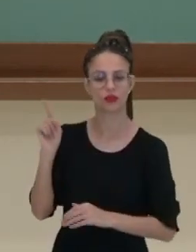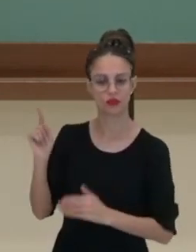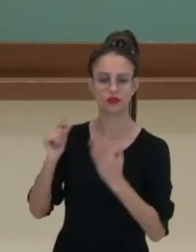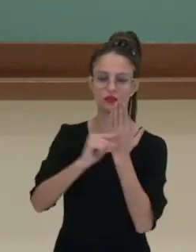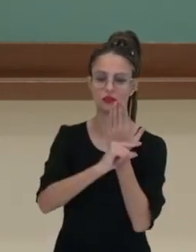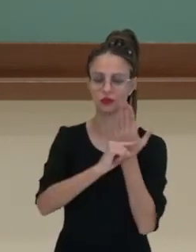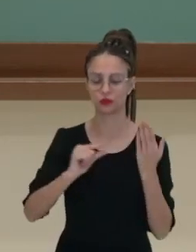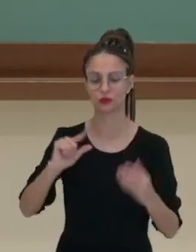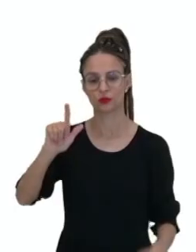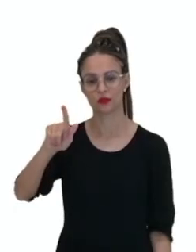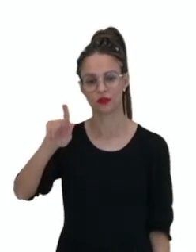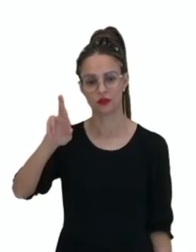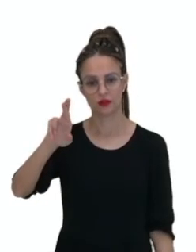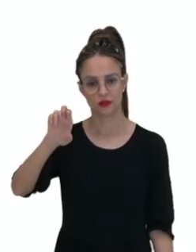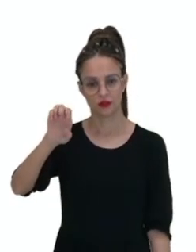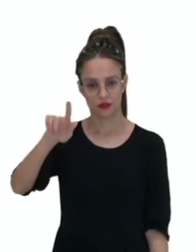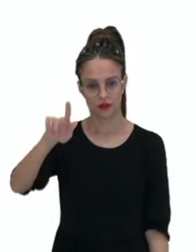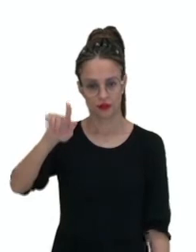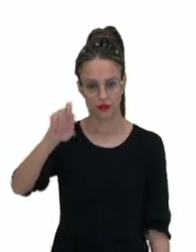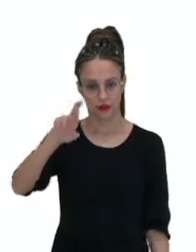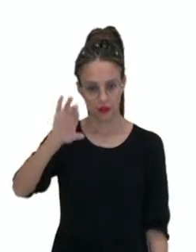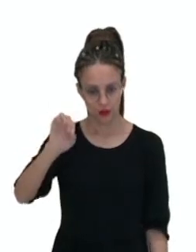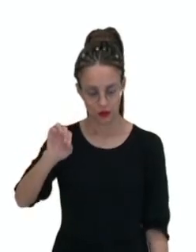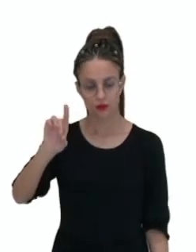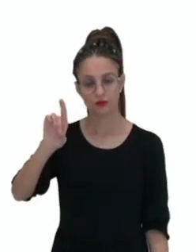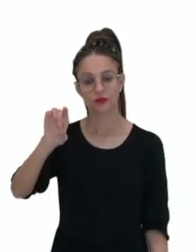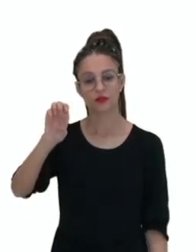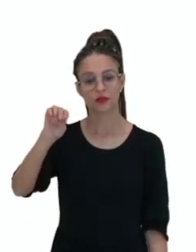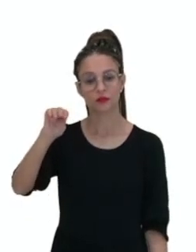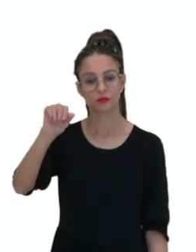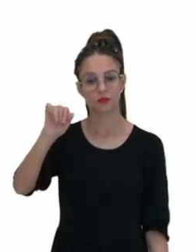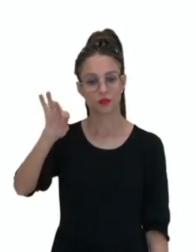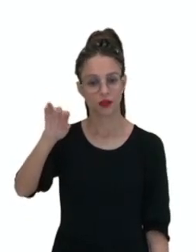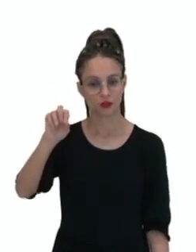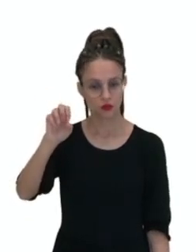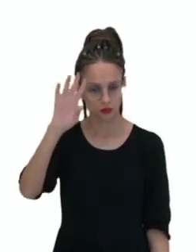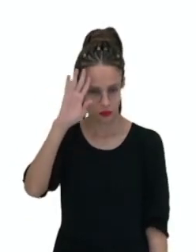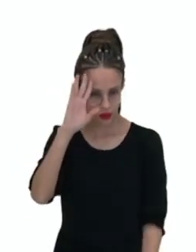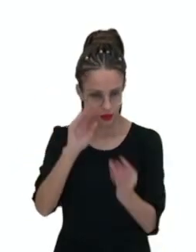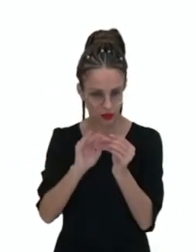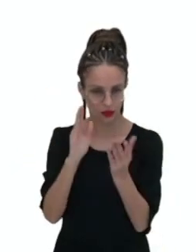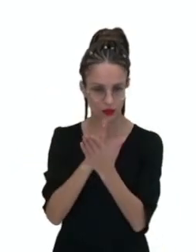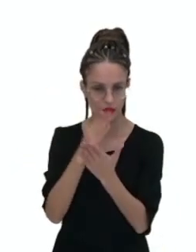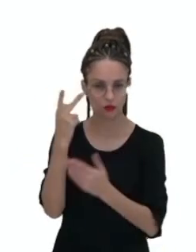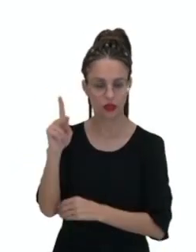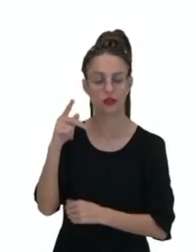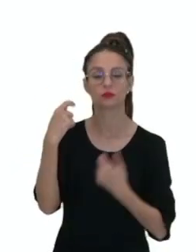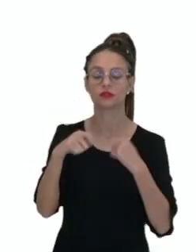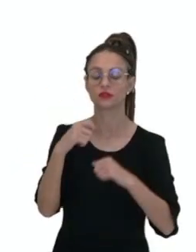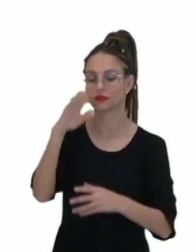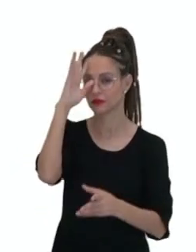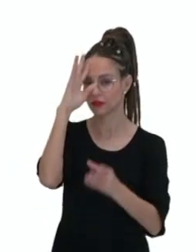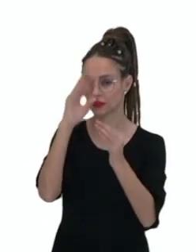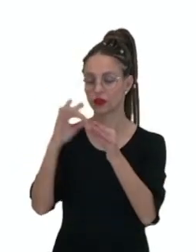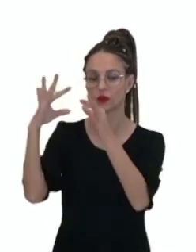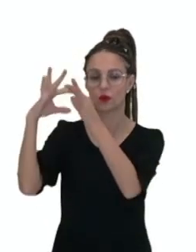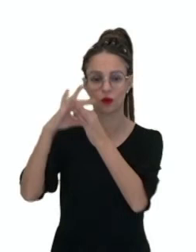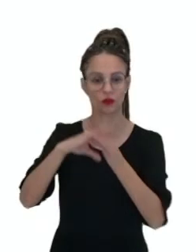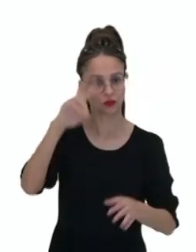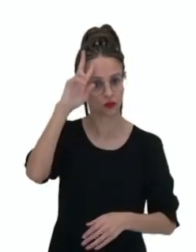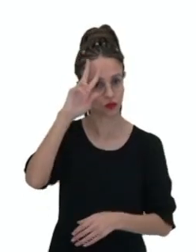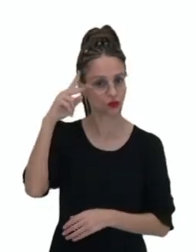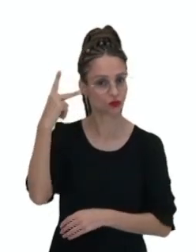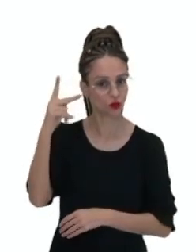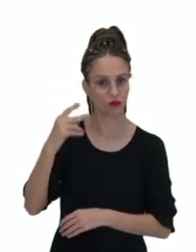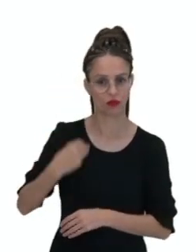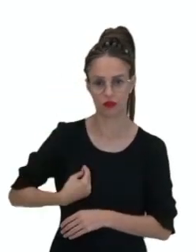Matos. Então, para entender a obra de Gregório de Matos, é preciso conhecer o contexto histórico no qual ele está inserido.